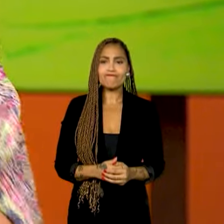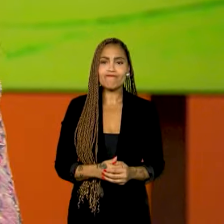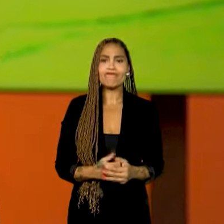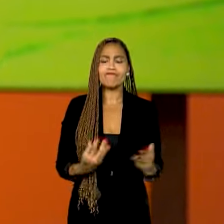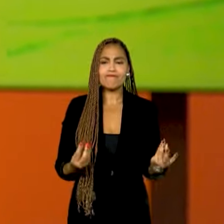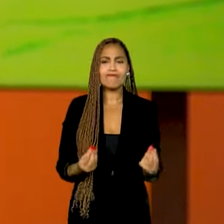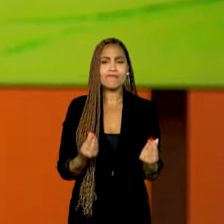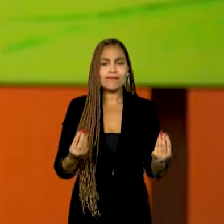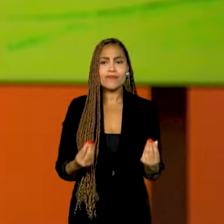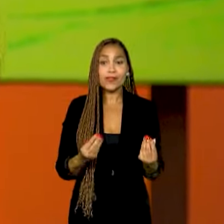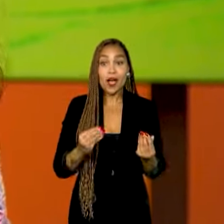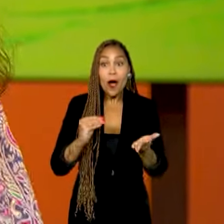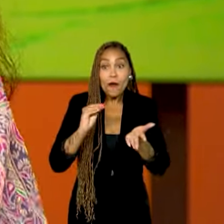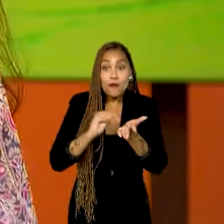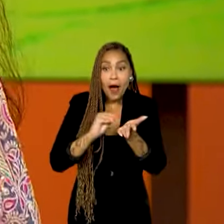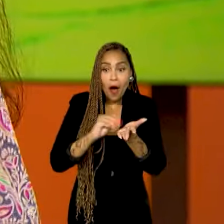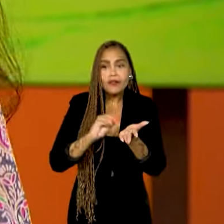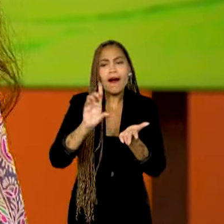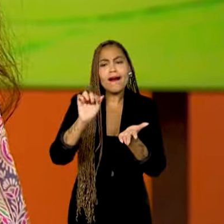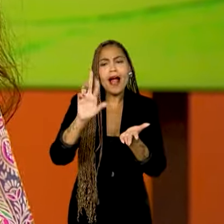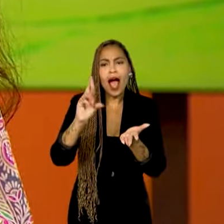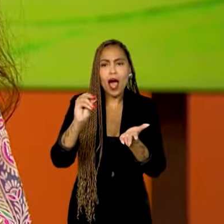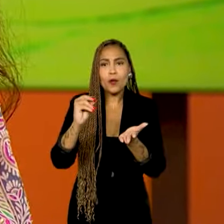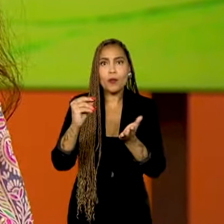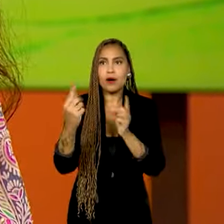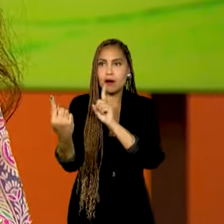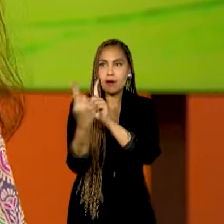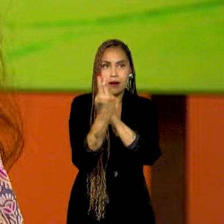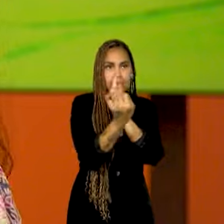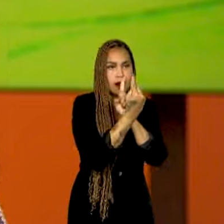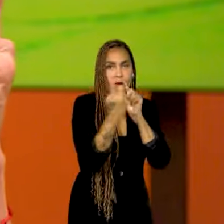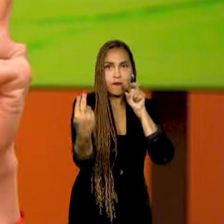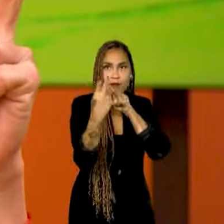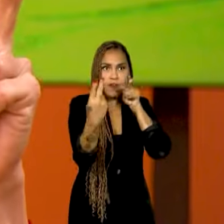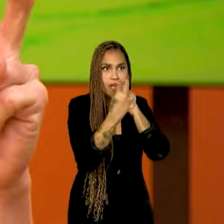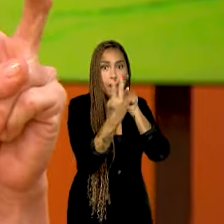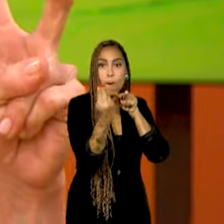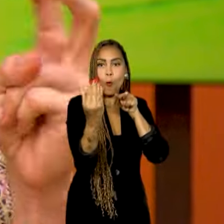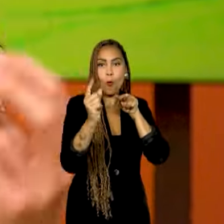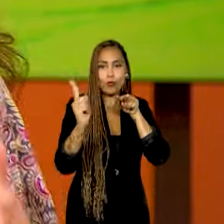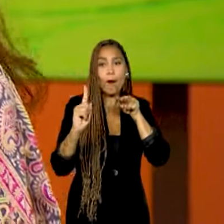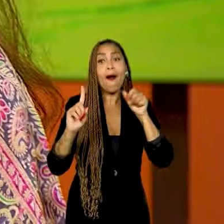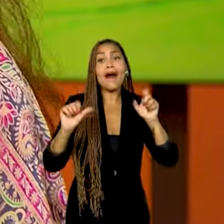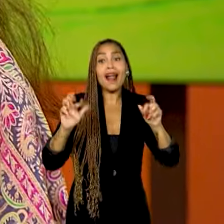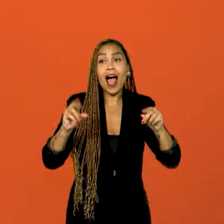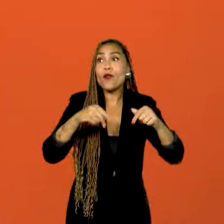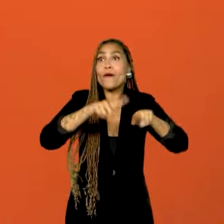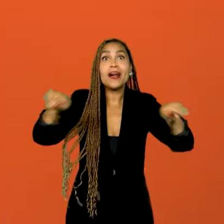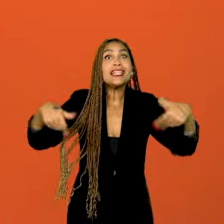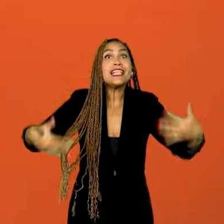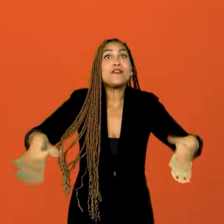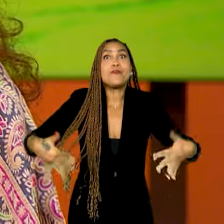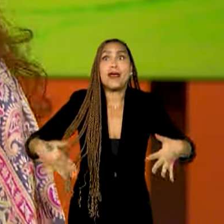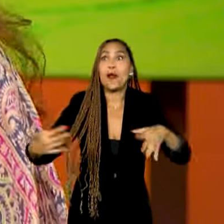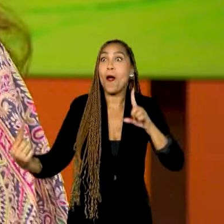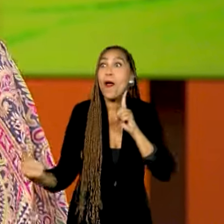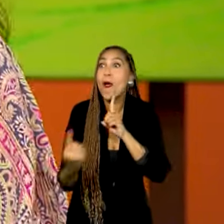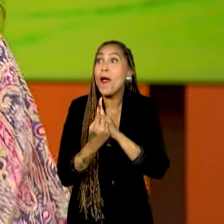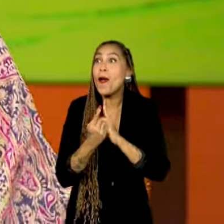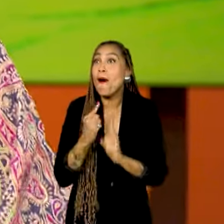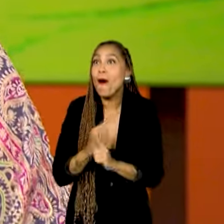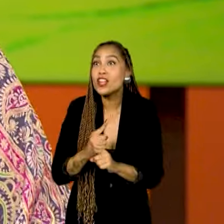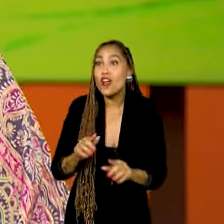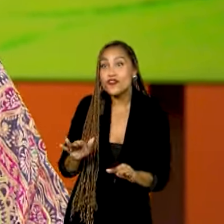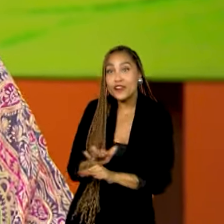a falta do acesso, é claro que traz um desespero maior com quando curiosidade você encontra. Também, né? Eu